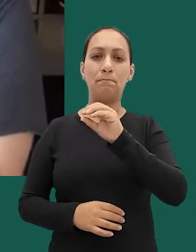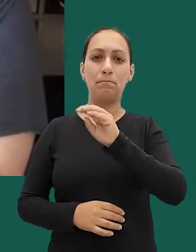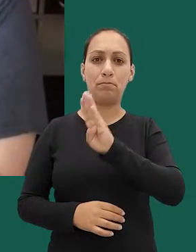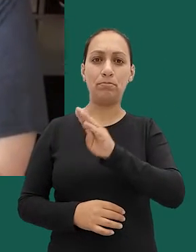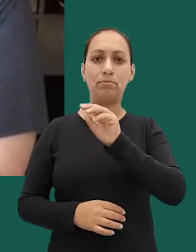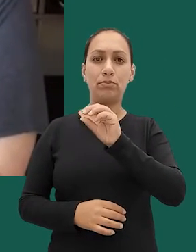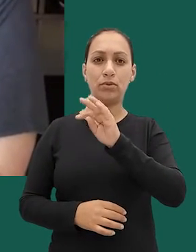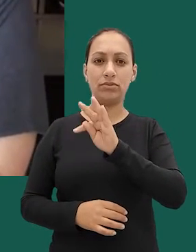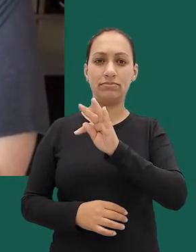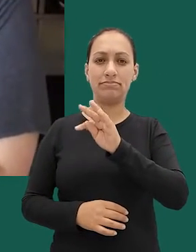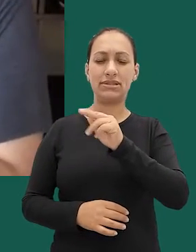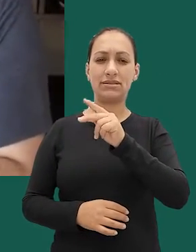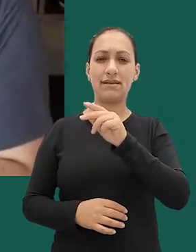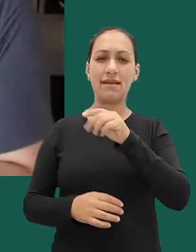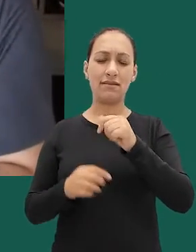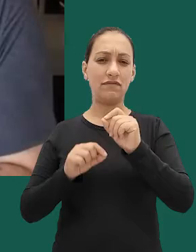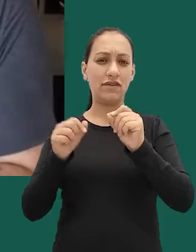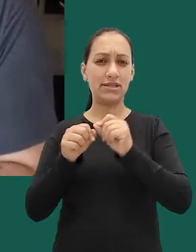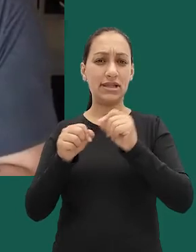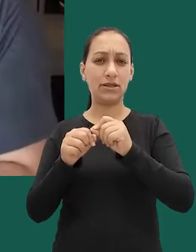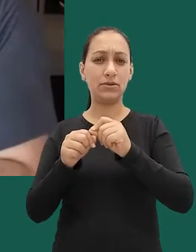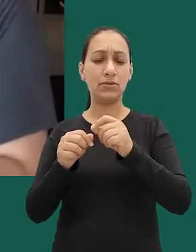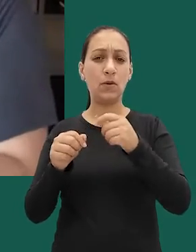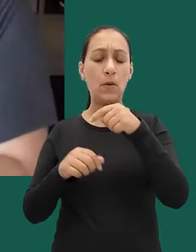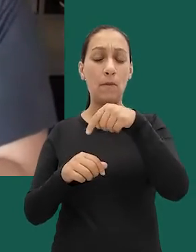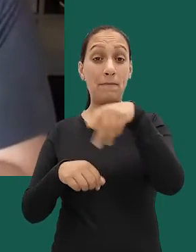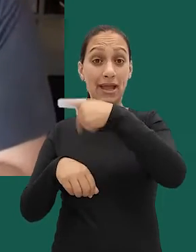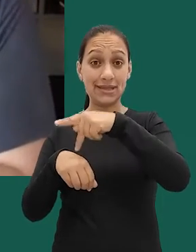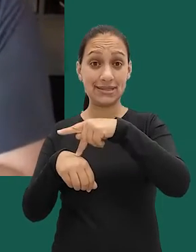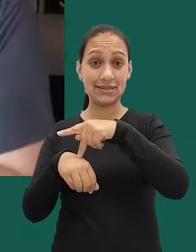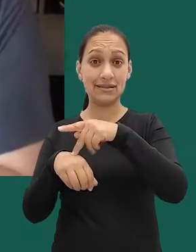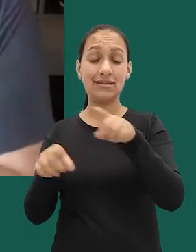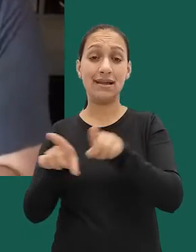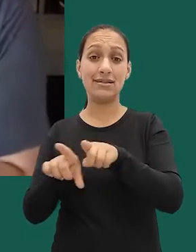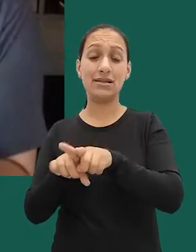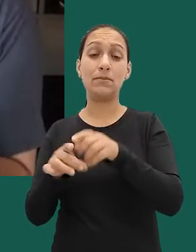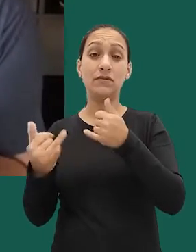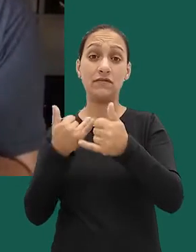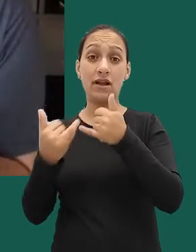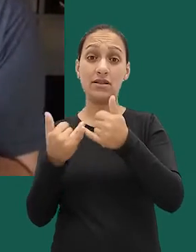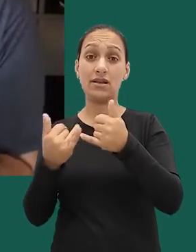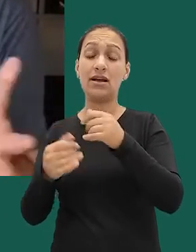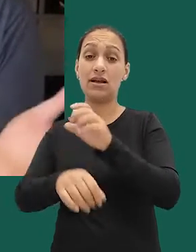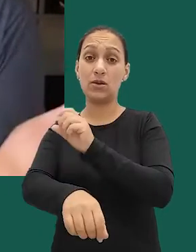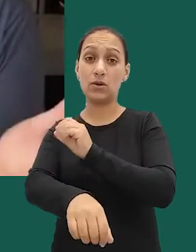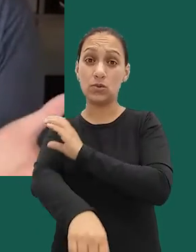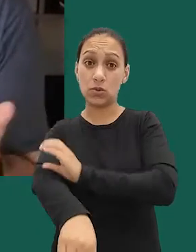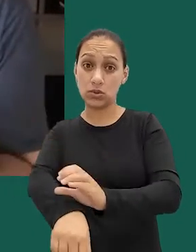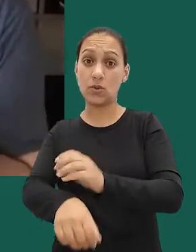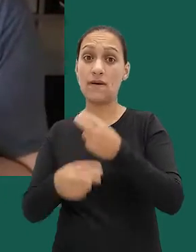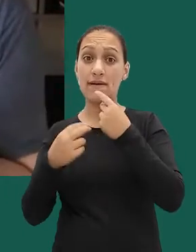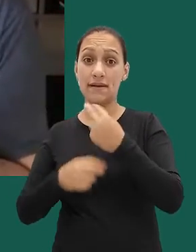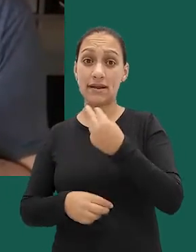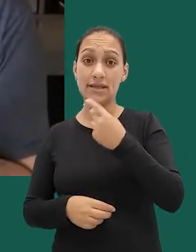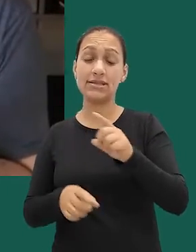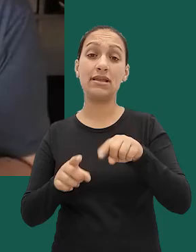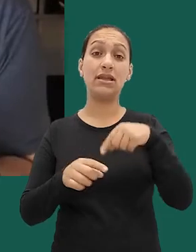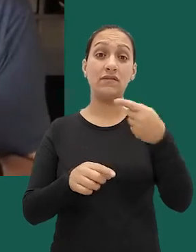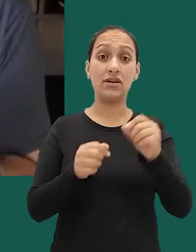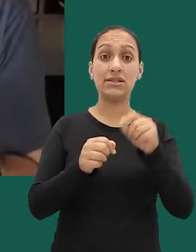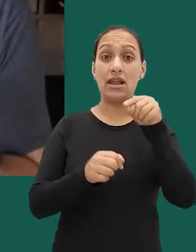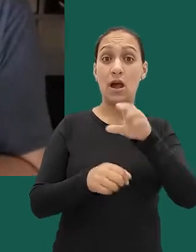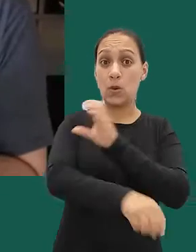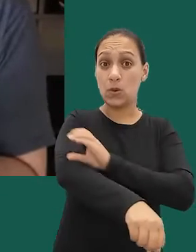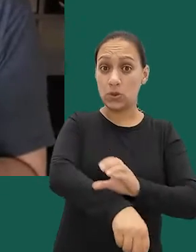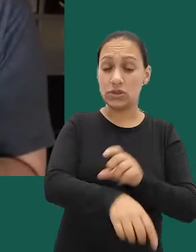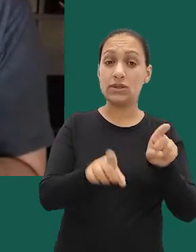querendo ir. Ou, por exemplo, você pode fazer um curso de inglês lá e fazer um bootcamp enquanto lá. Você vai aumentar o seu network muito mais